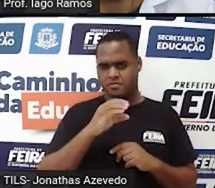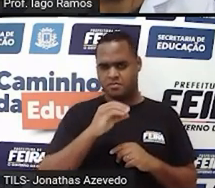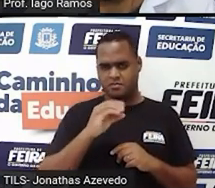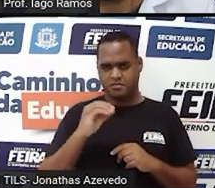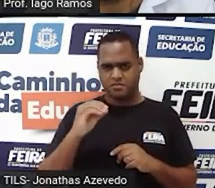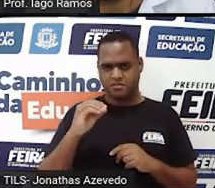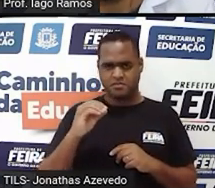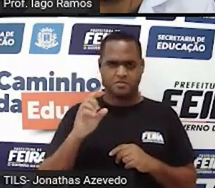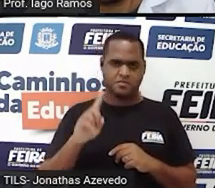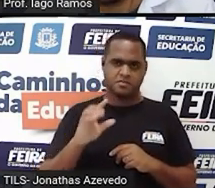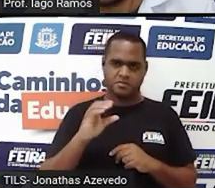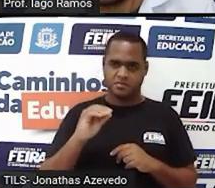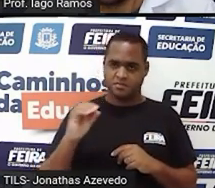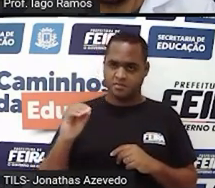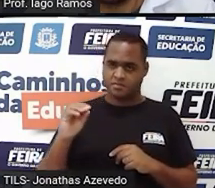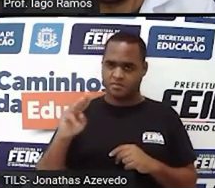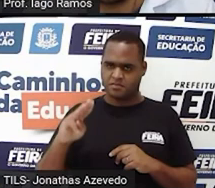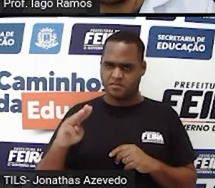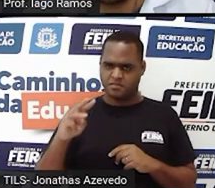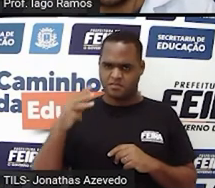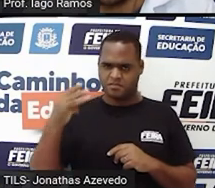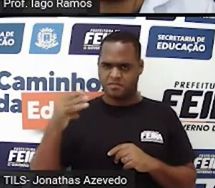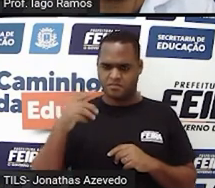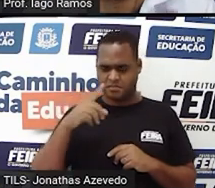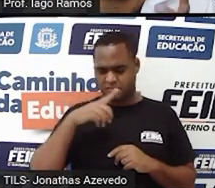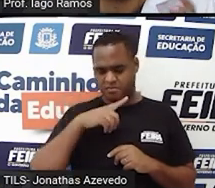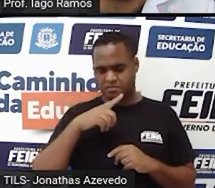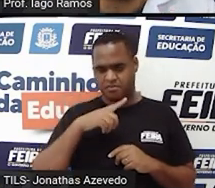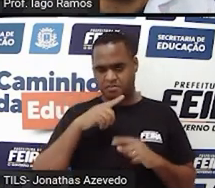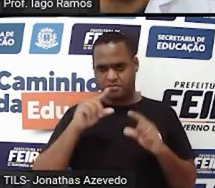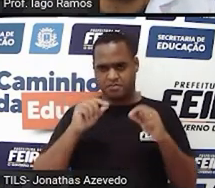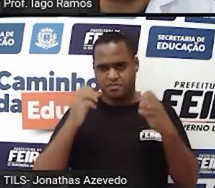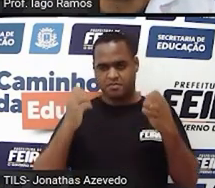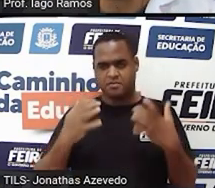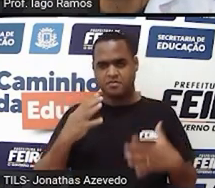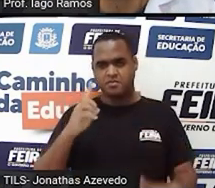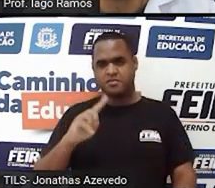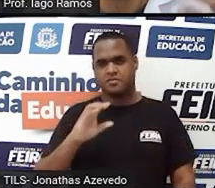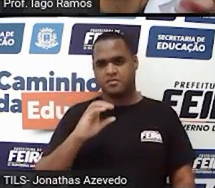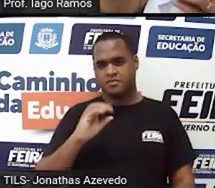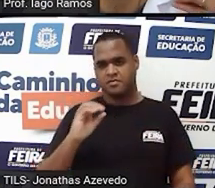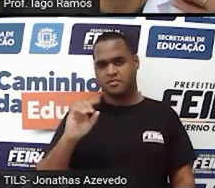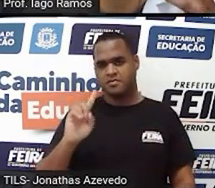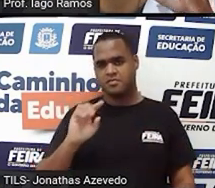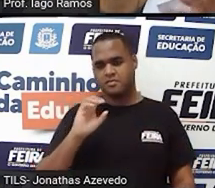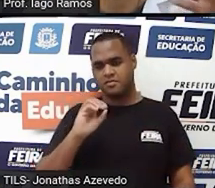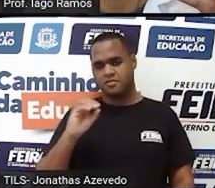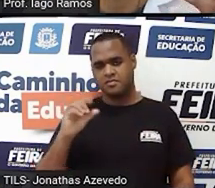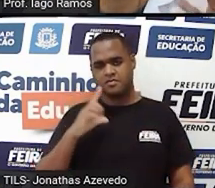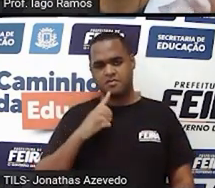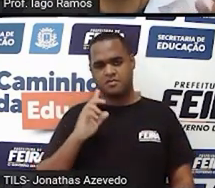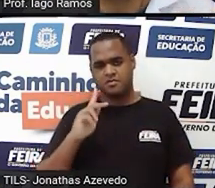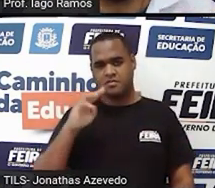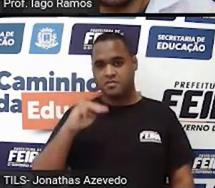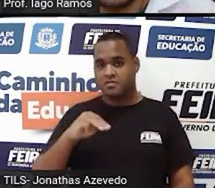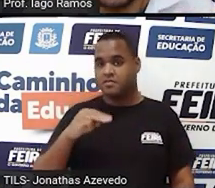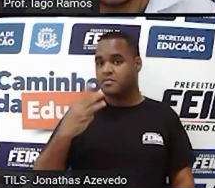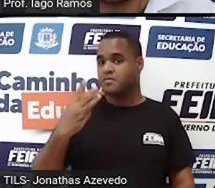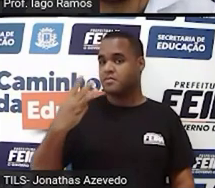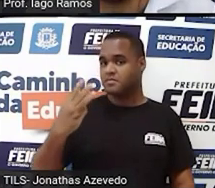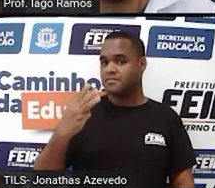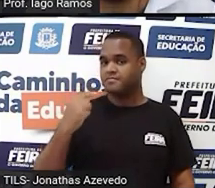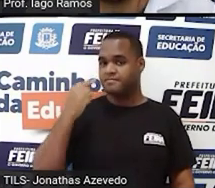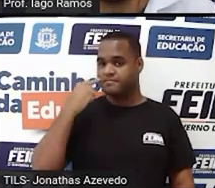um milhão de metros cúbicos quantos metros cúbicos você tem em um quilômetro cúbico